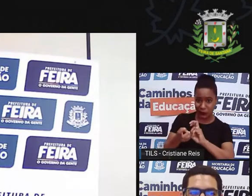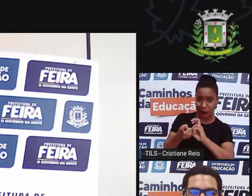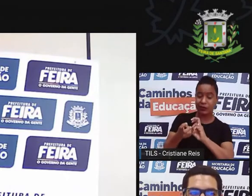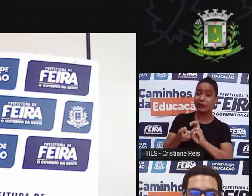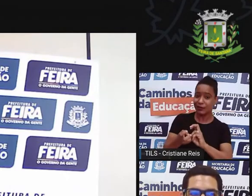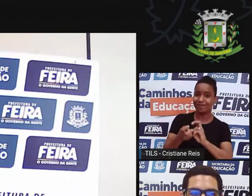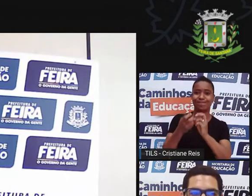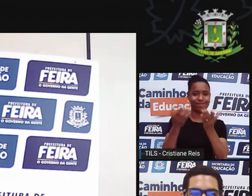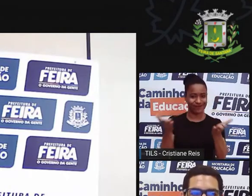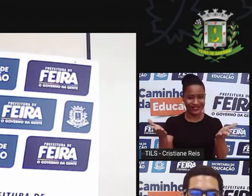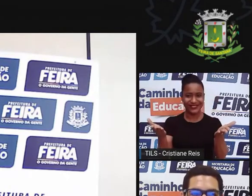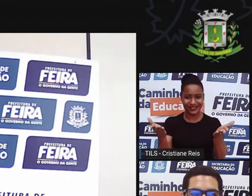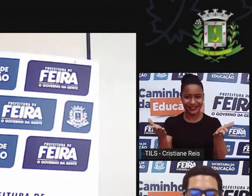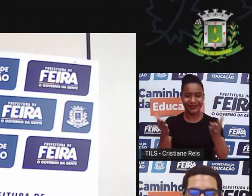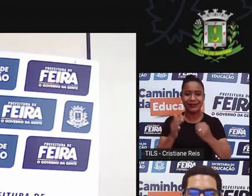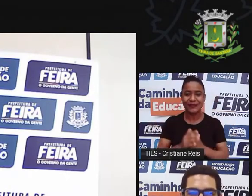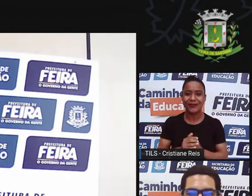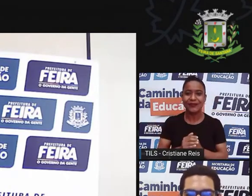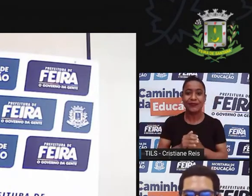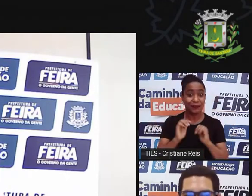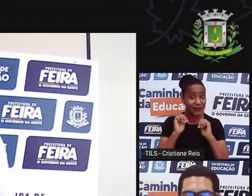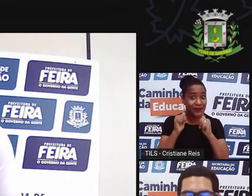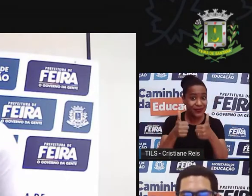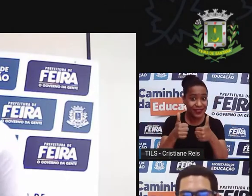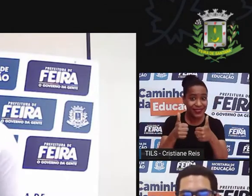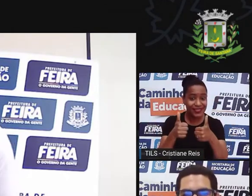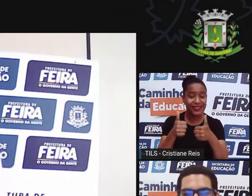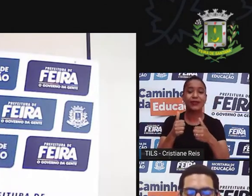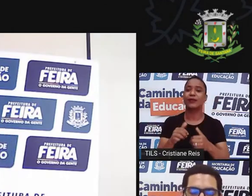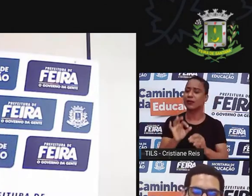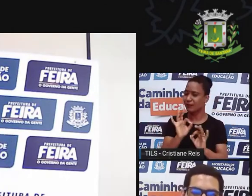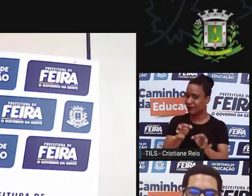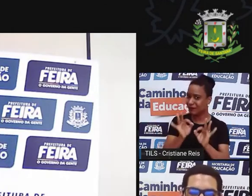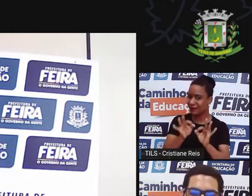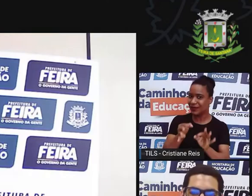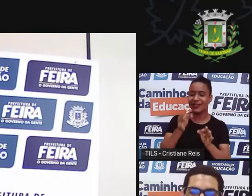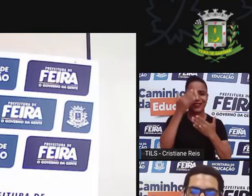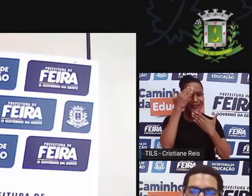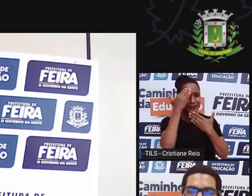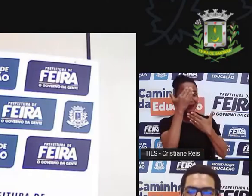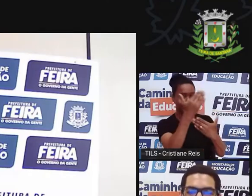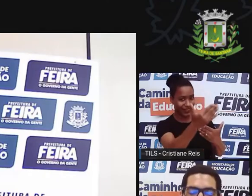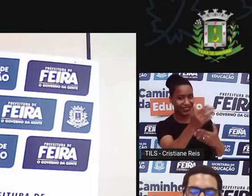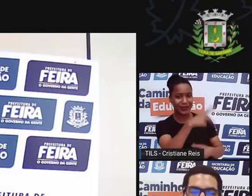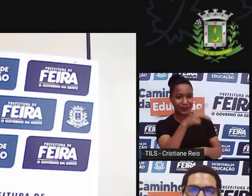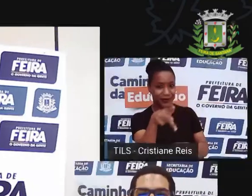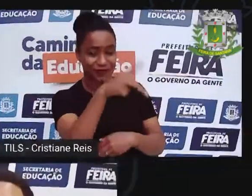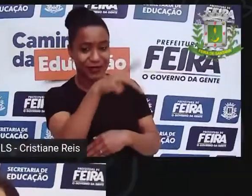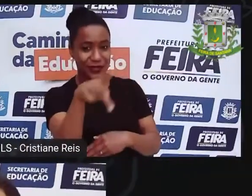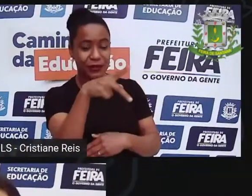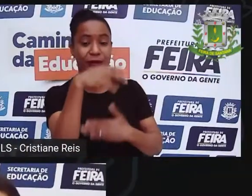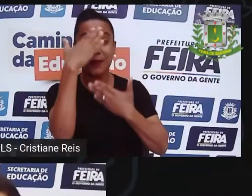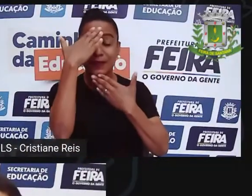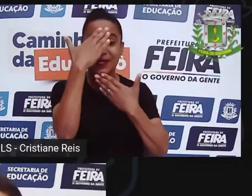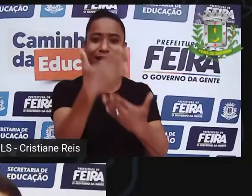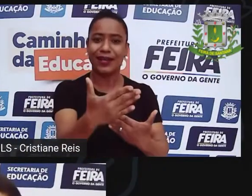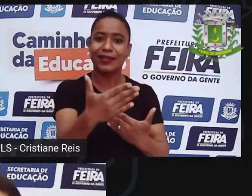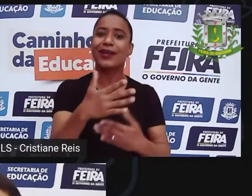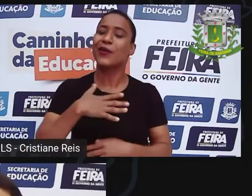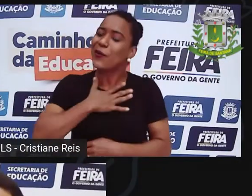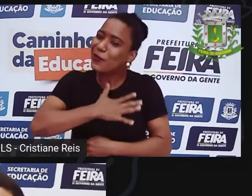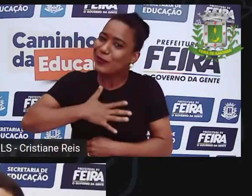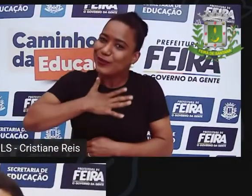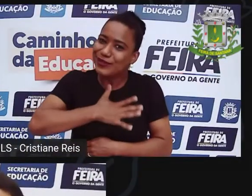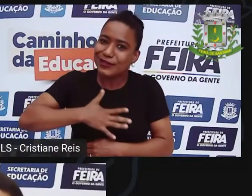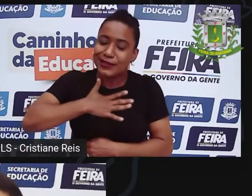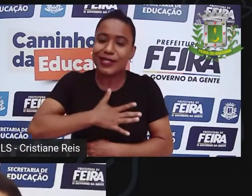toa Beleza, Felipe? Beleza, professor Muito obrigado Galera Eu adorei essa conversa